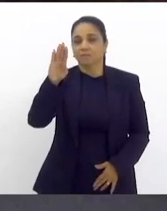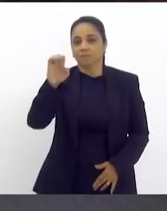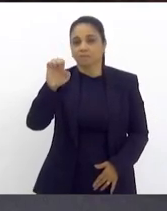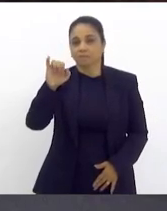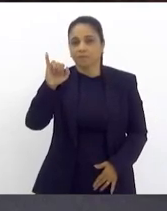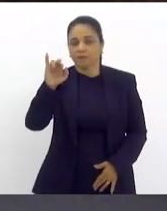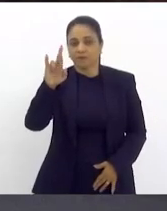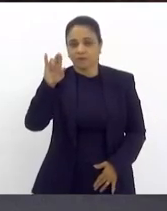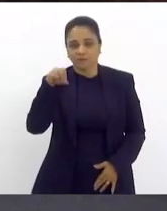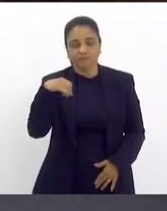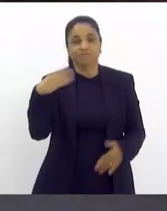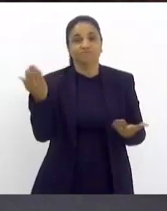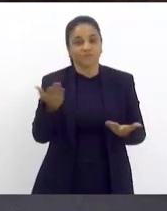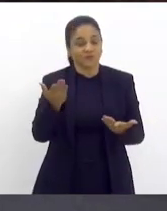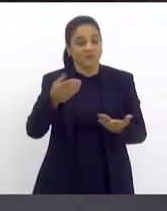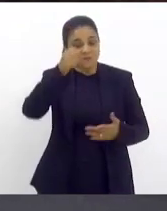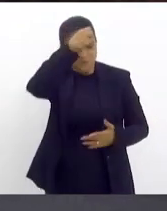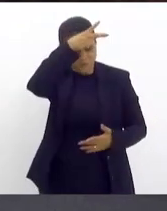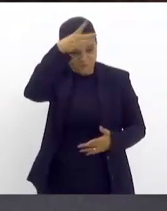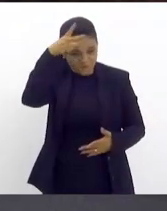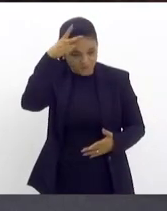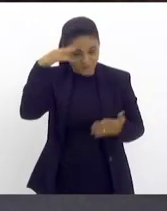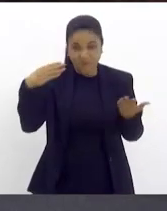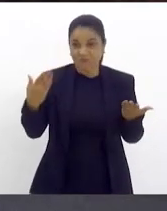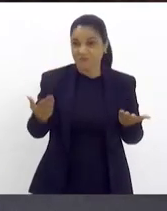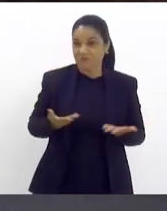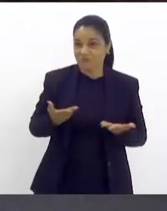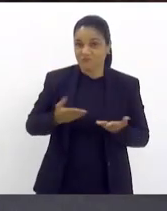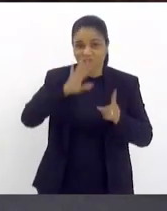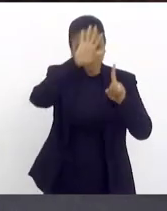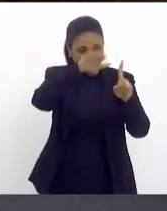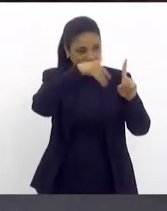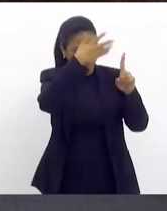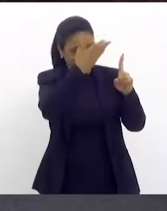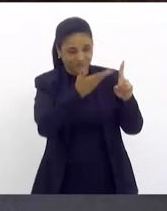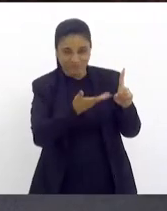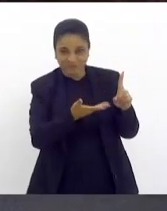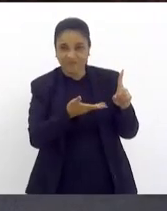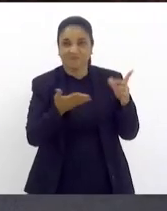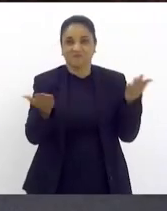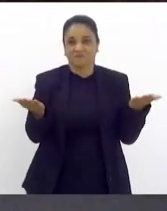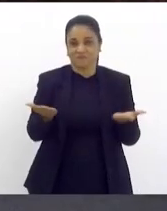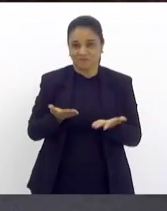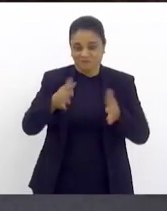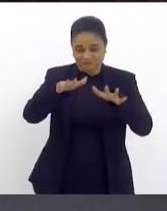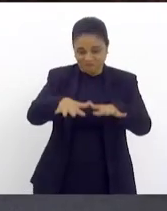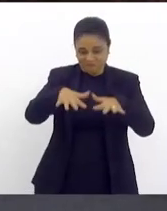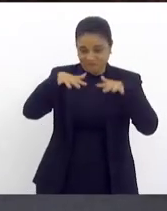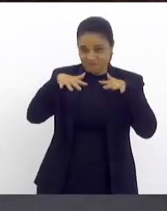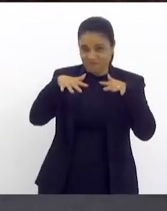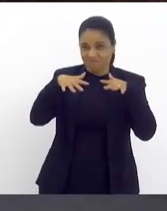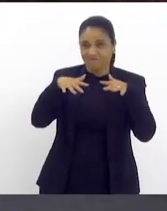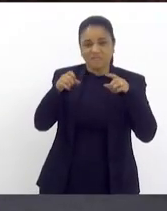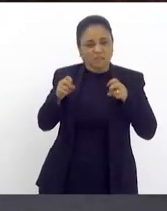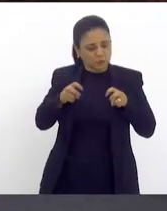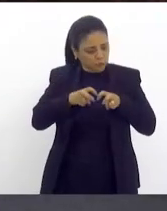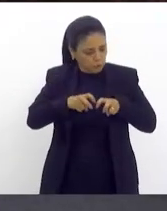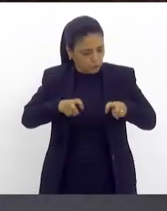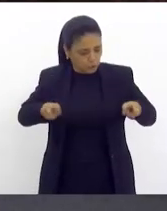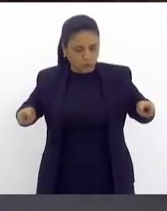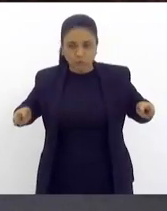Excelentíssimo senhor presidente desta nova sessão solene, a todos componentes da